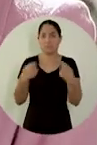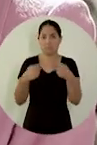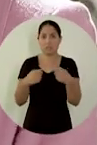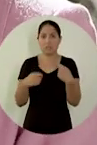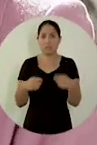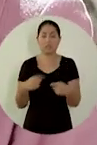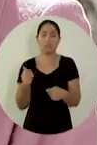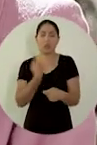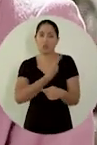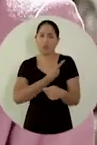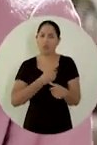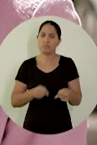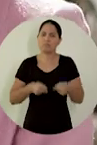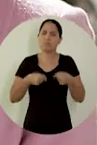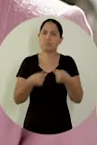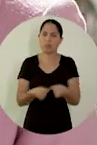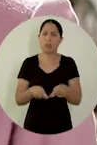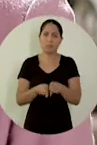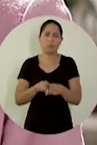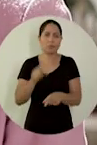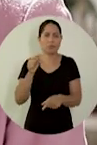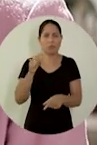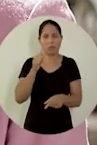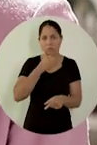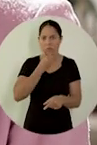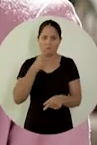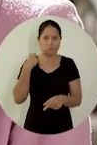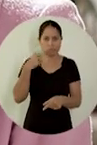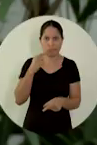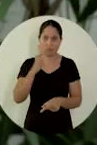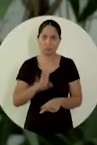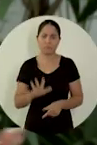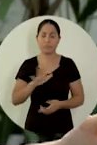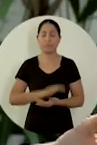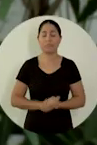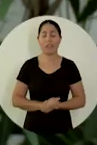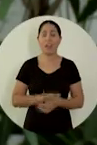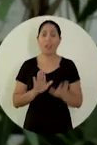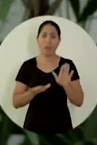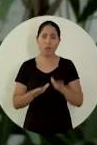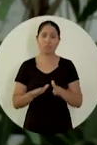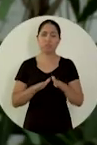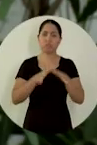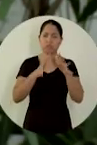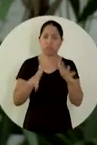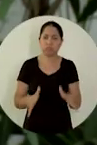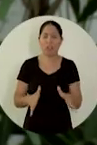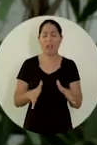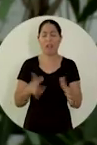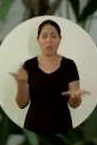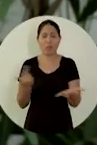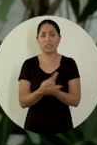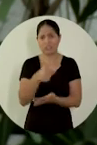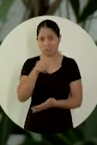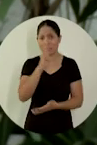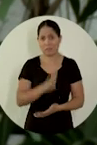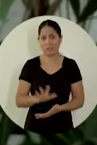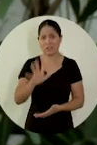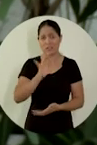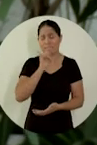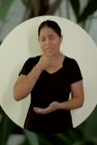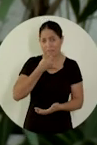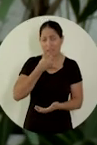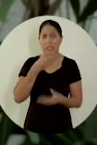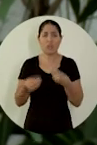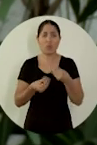que exigem uma atuação muito intensa da Ordem dos Advogados do Brasil. Infelizmente, tragédias ambientais aconteceram recentemente